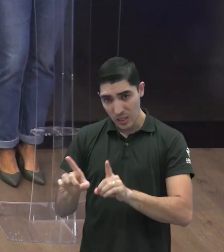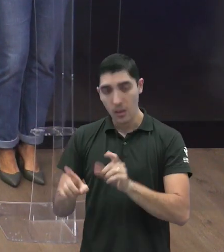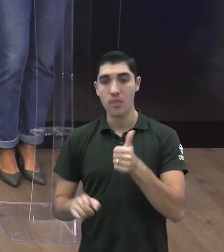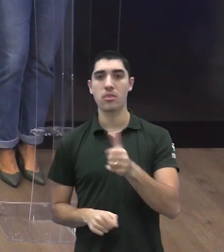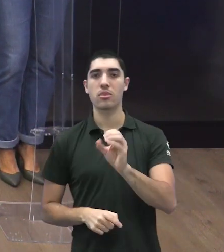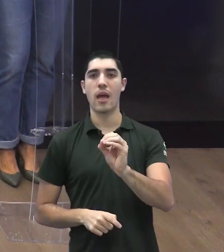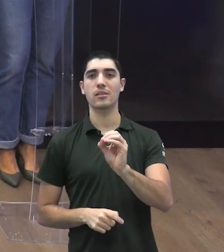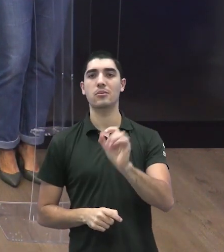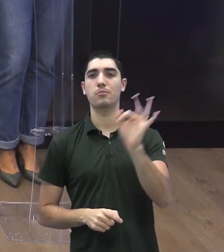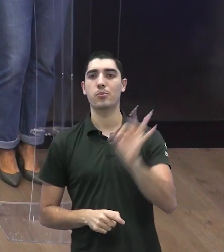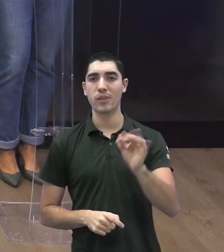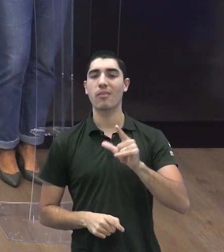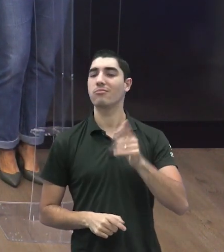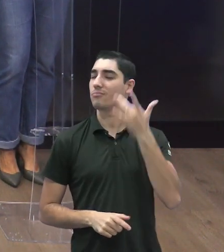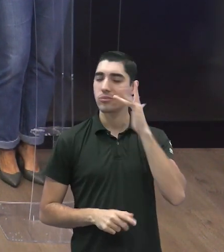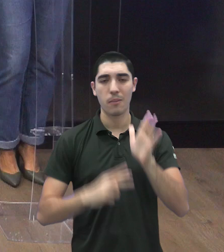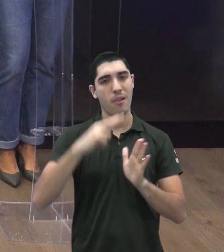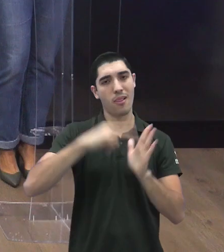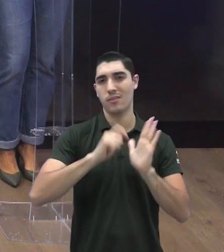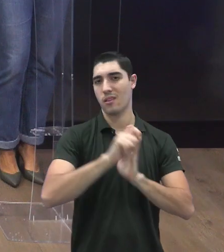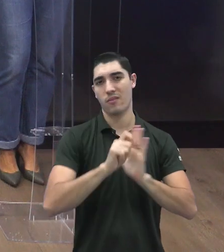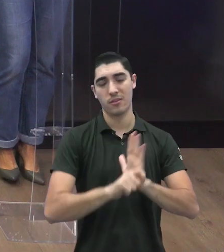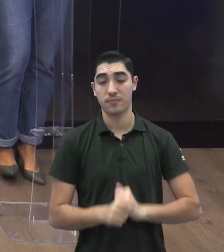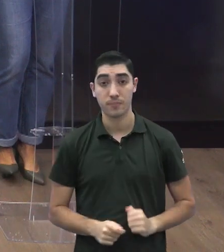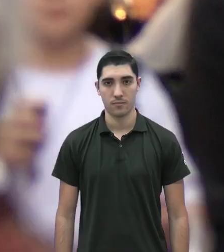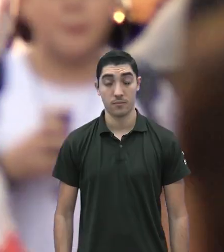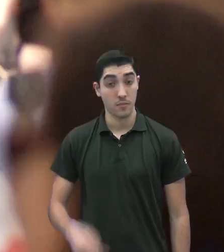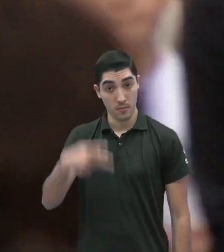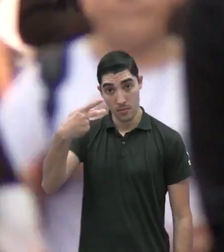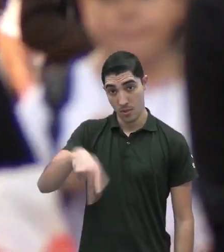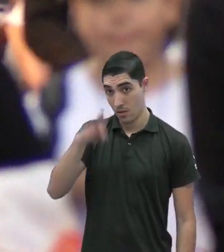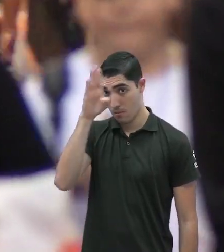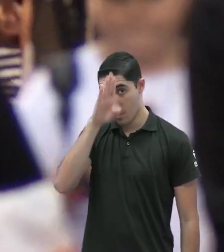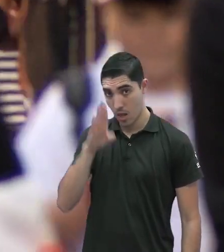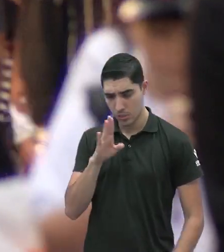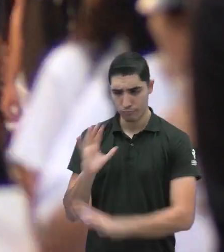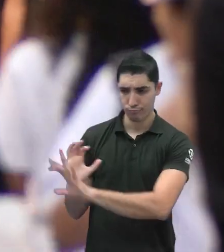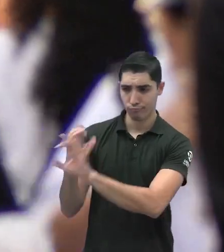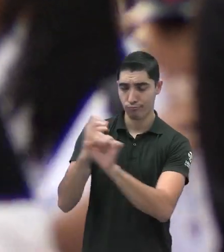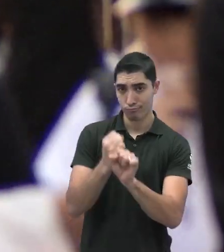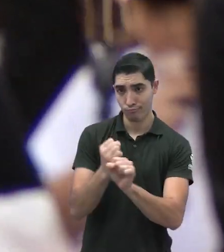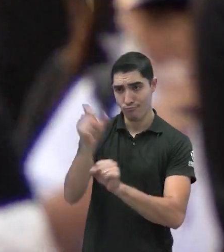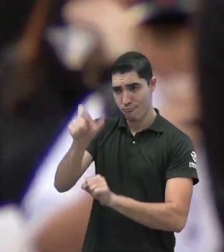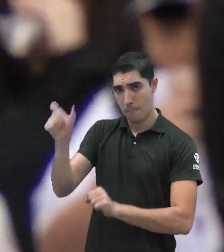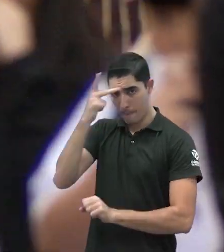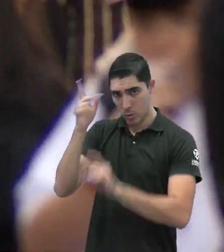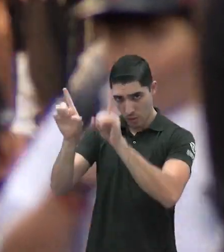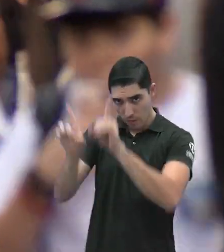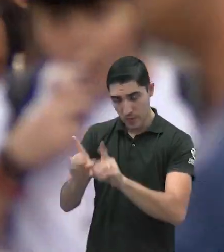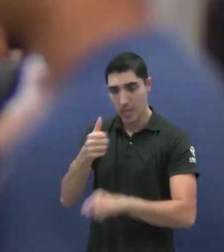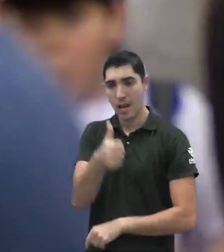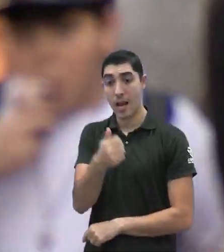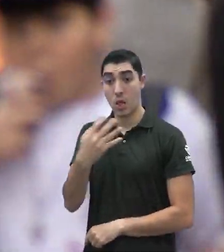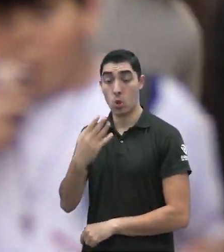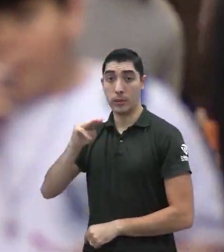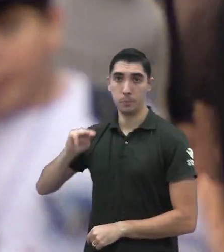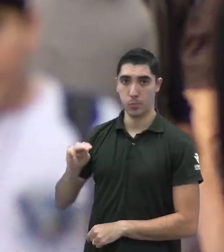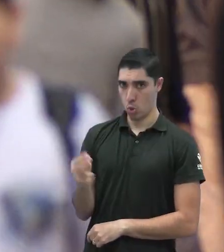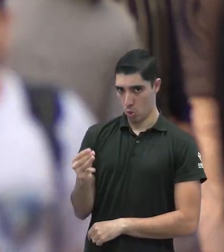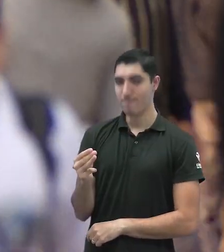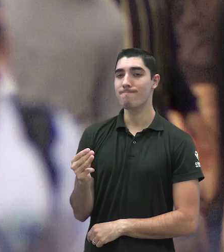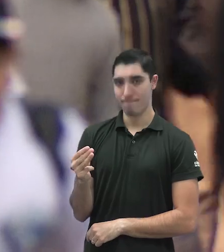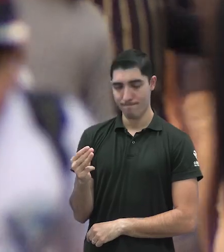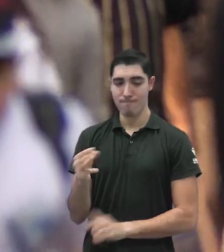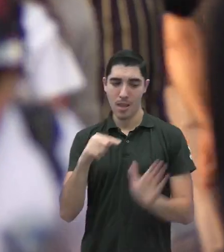deficiência, 10% são analfabetas. O Brasil tem mais de 14 milhões de pessoas com